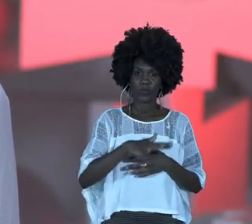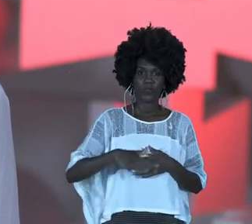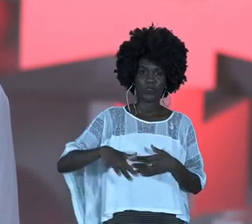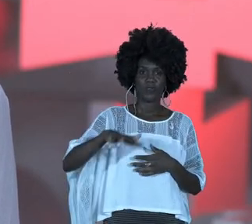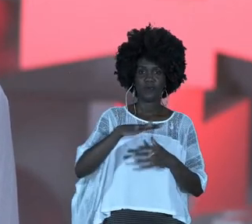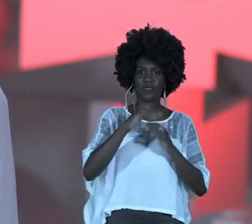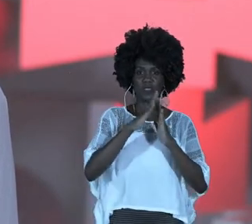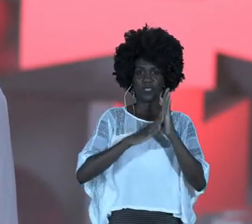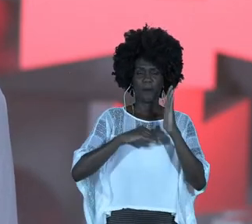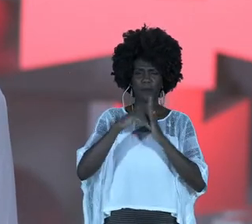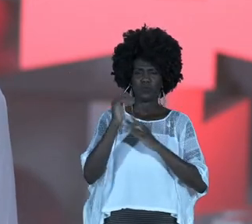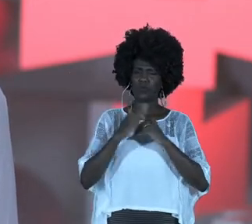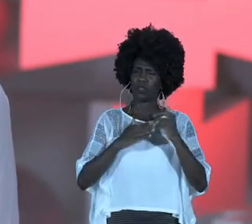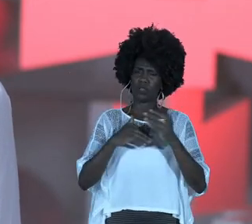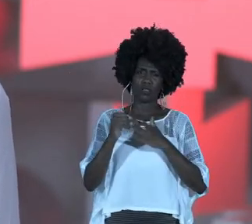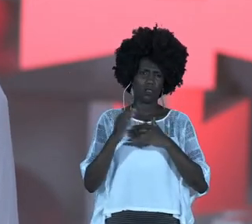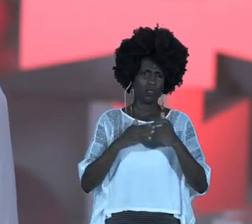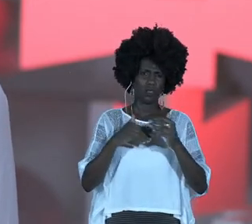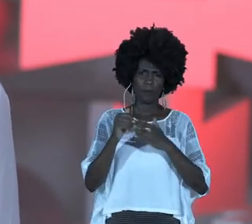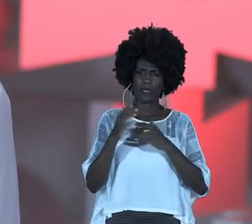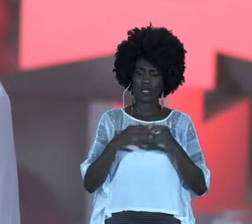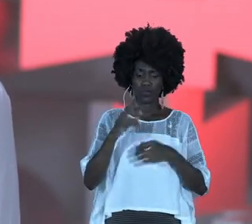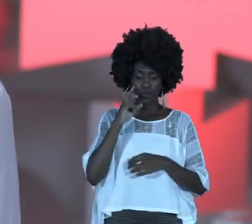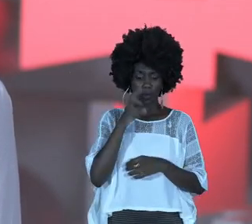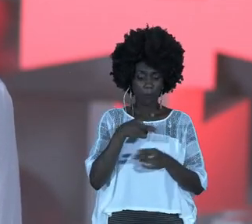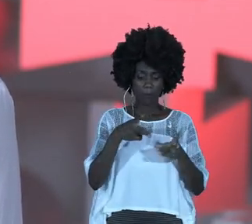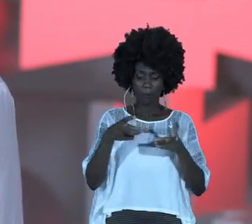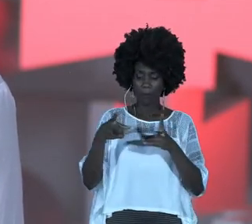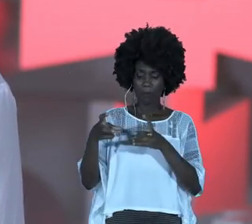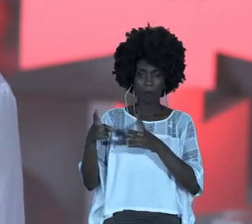na pintura, independente da perspectiva.